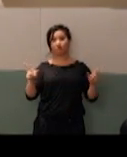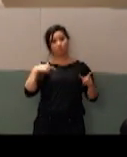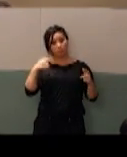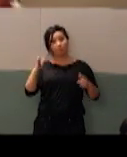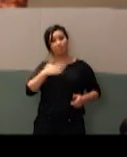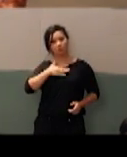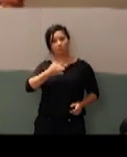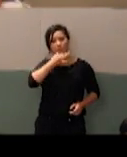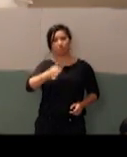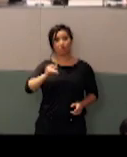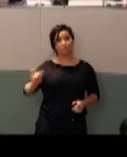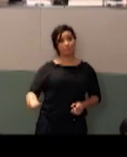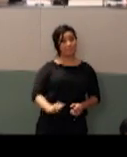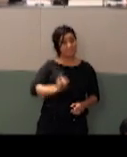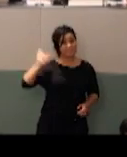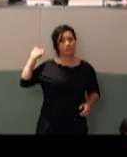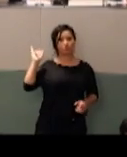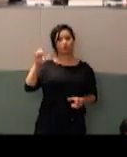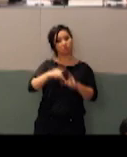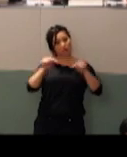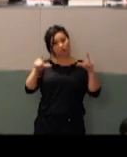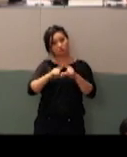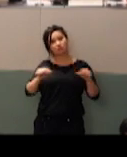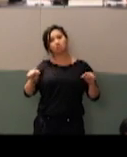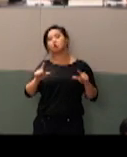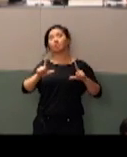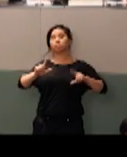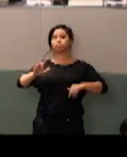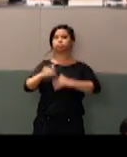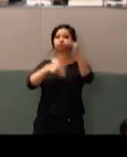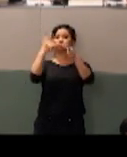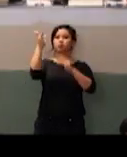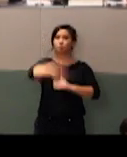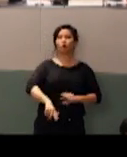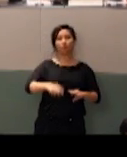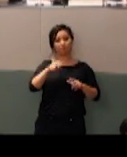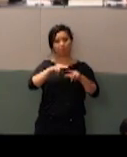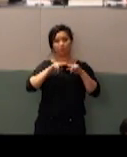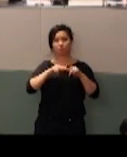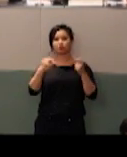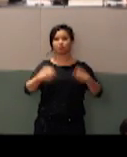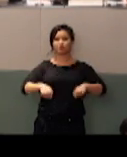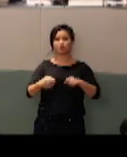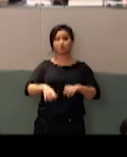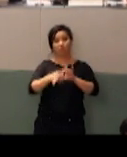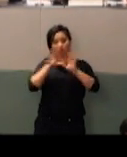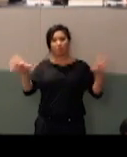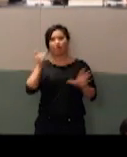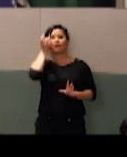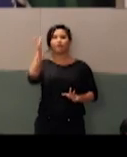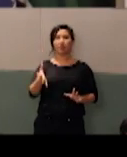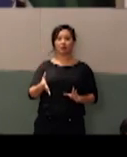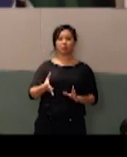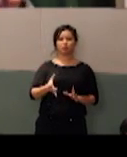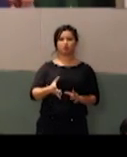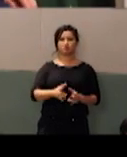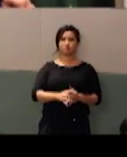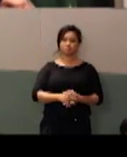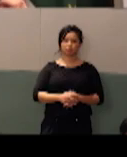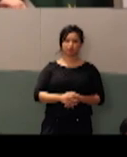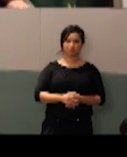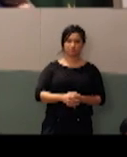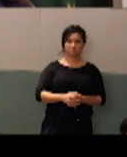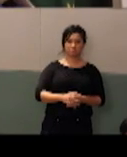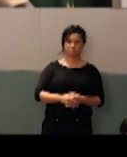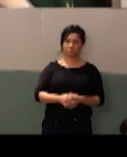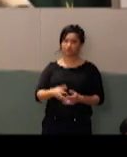crescer. E, para isso, é preciso desamarrar a burocracia do Estado. Obrigada, obrigada, candidato. E, por último, o